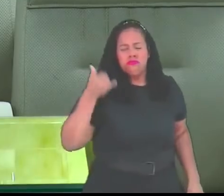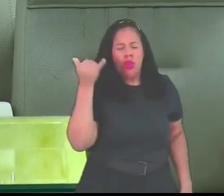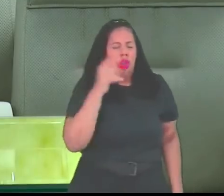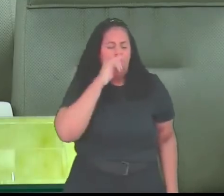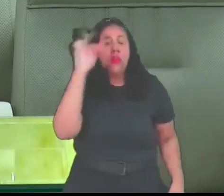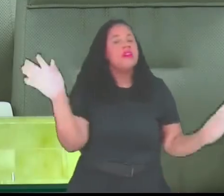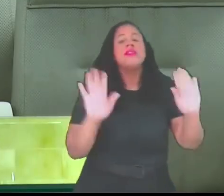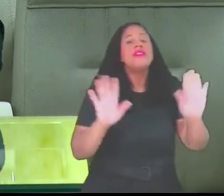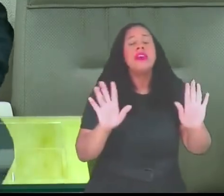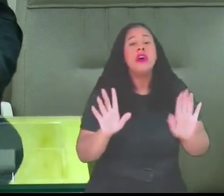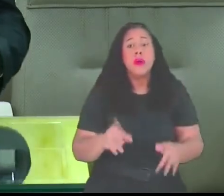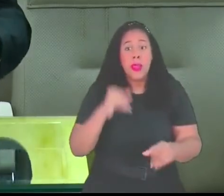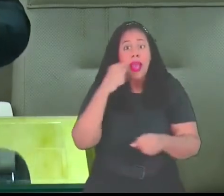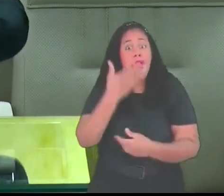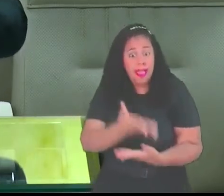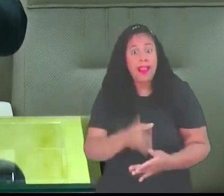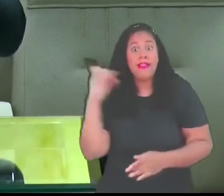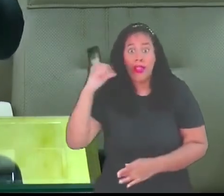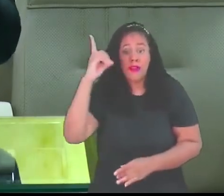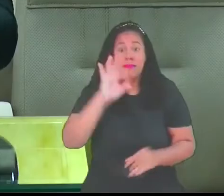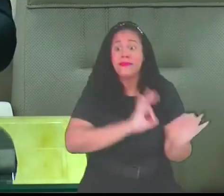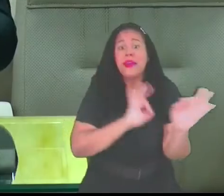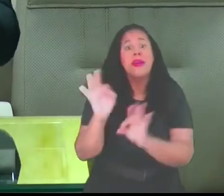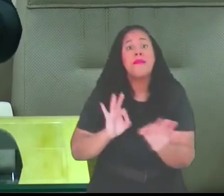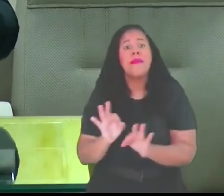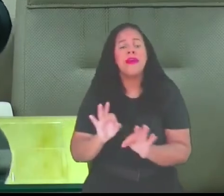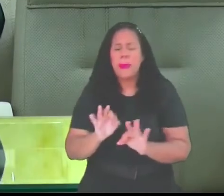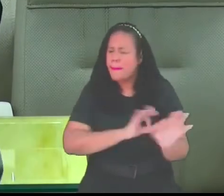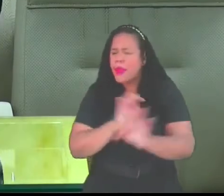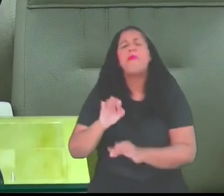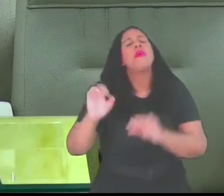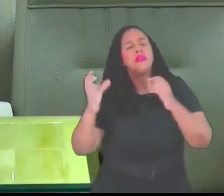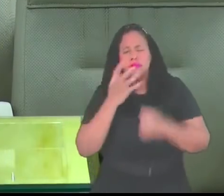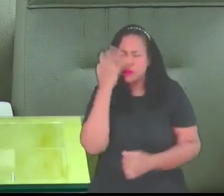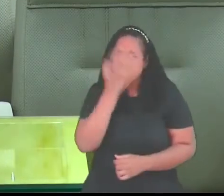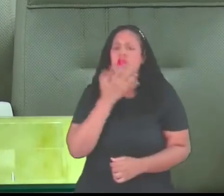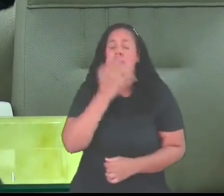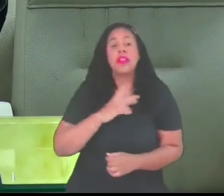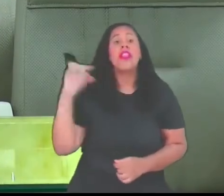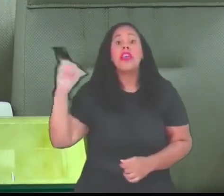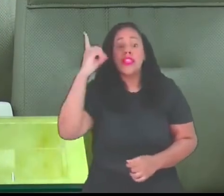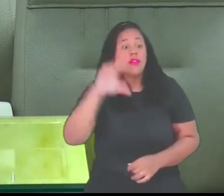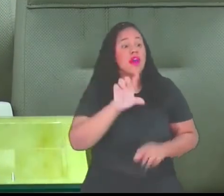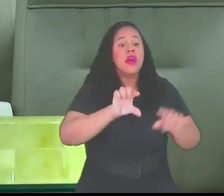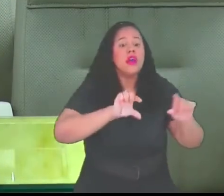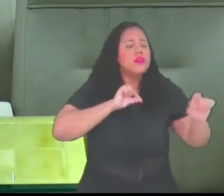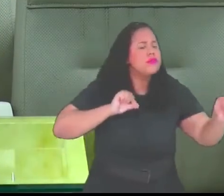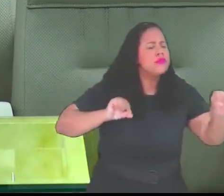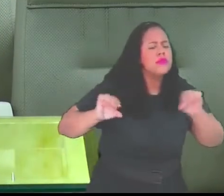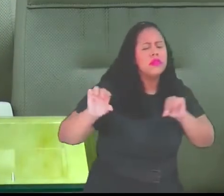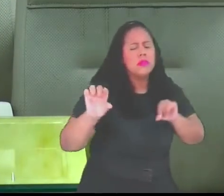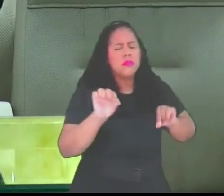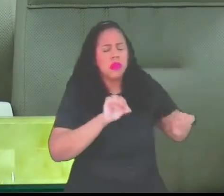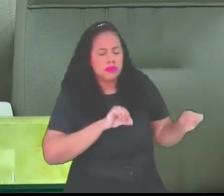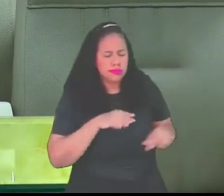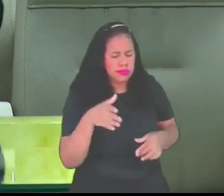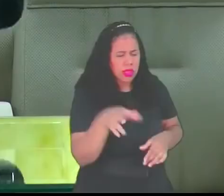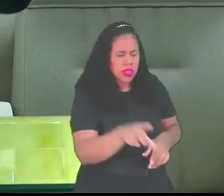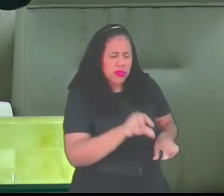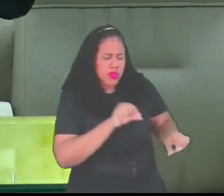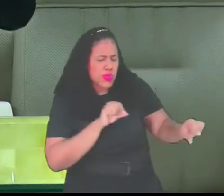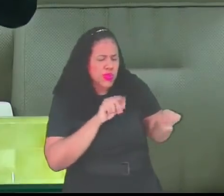egoísta, ele prepara. Então ele vai preparar os cantores. Aí Davi vai escolhendo, fazendo seleção no meio do